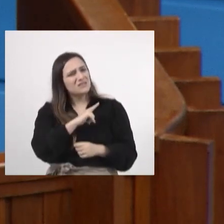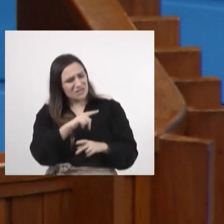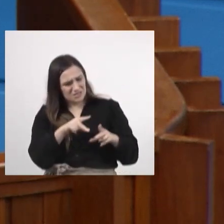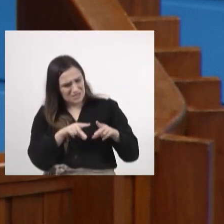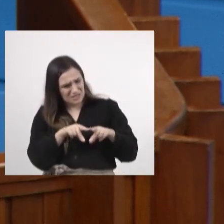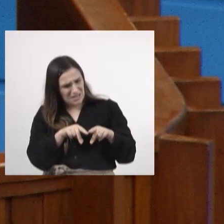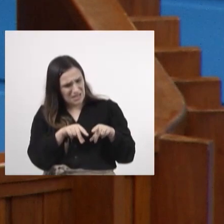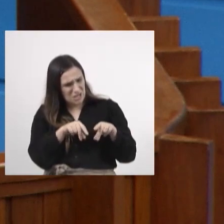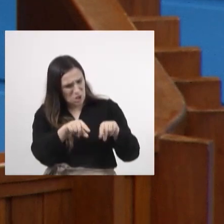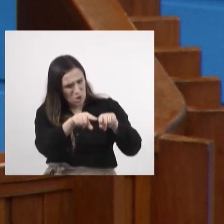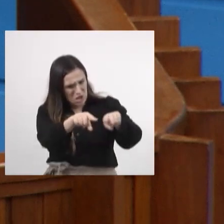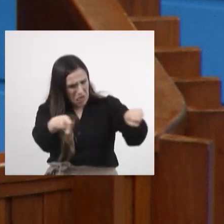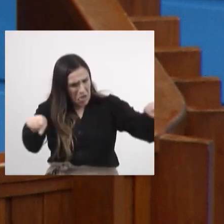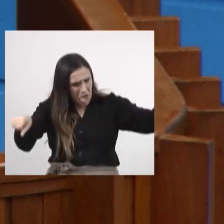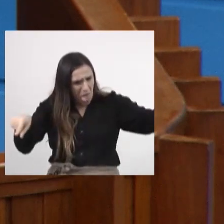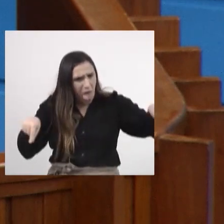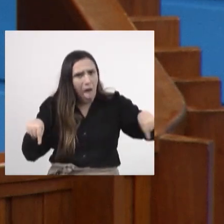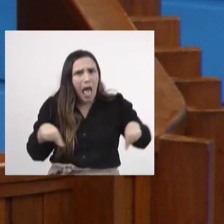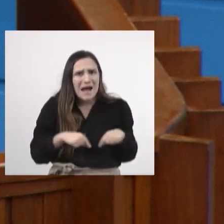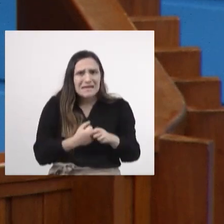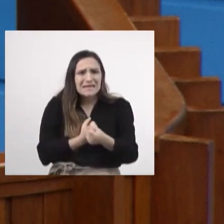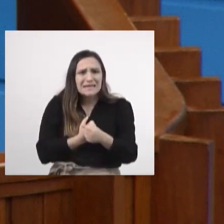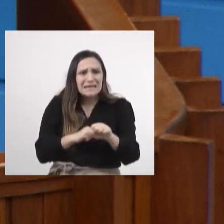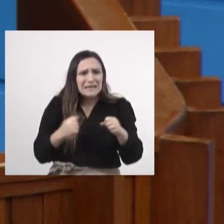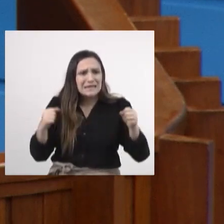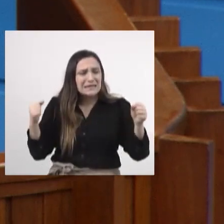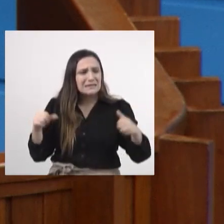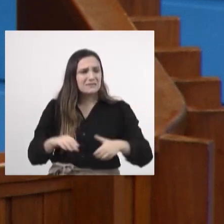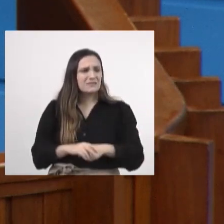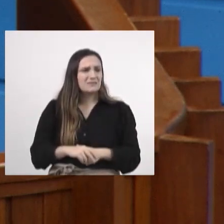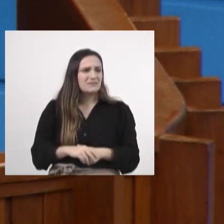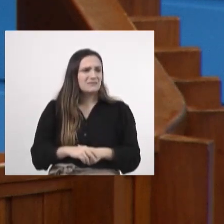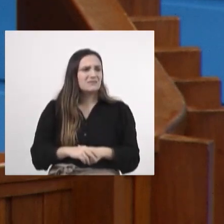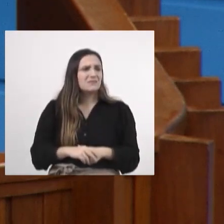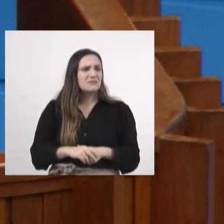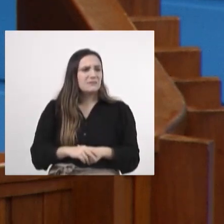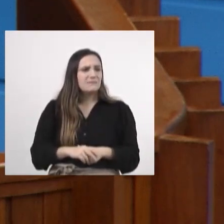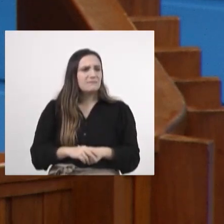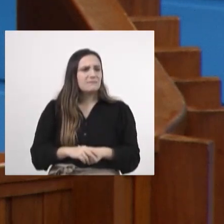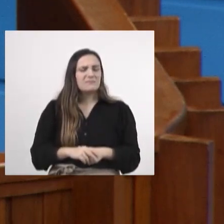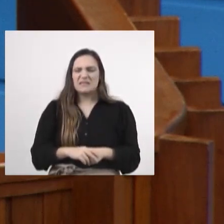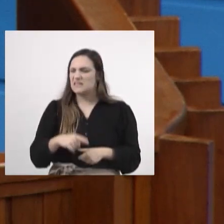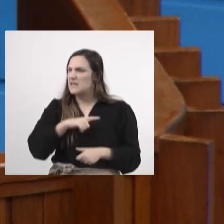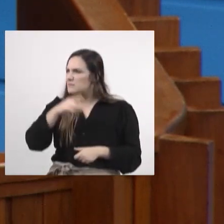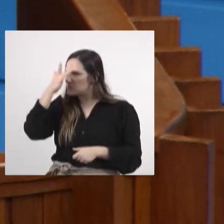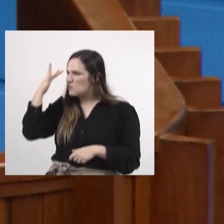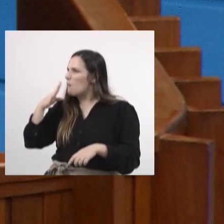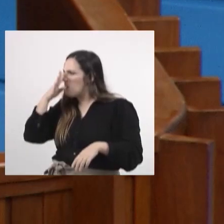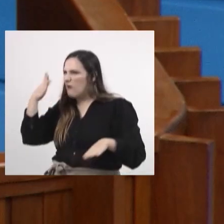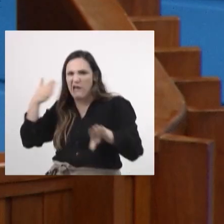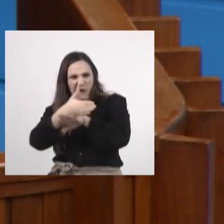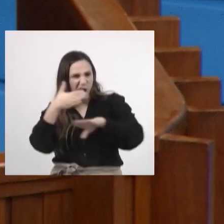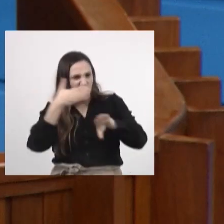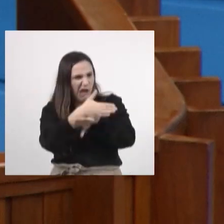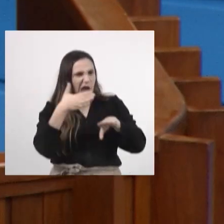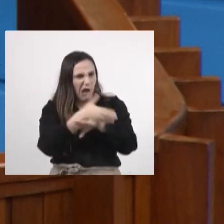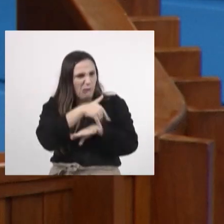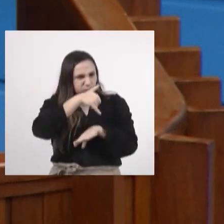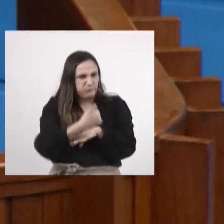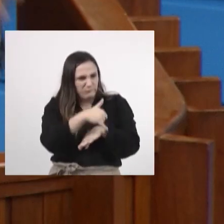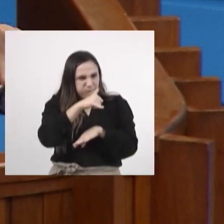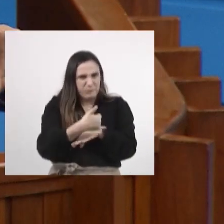tão grande, e há tanta invasão de garimpeiro, porque é uma terra rica para explorar